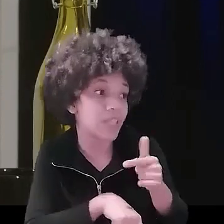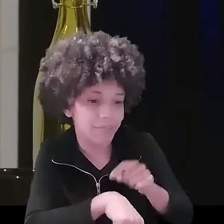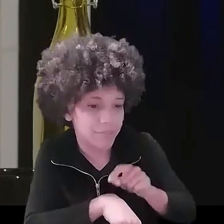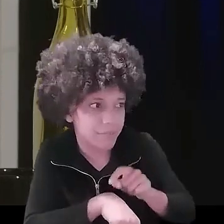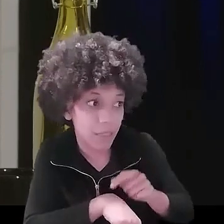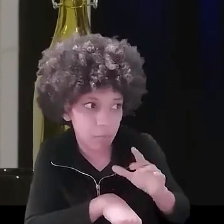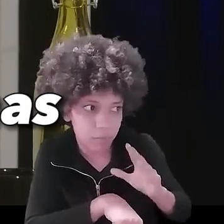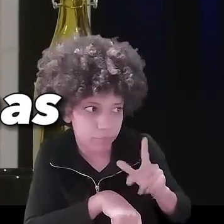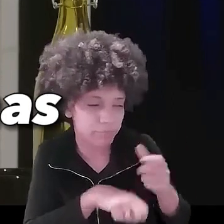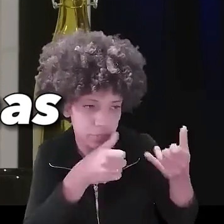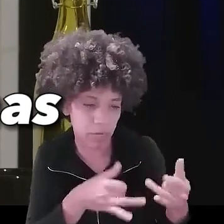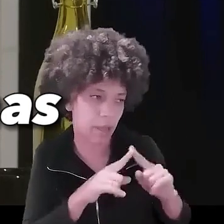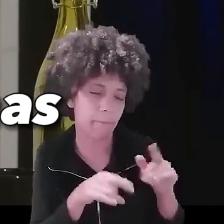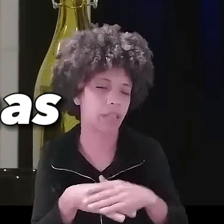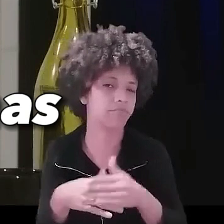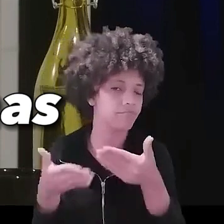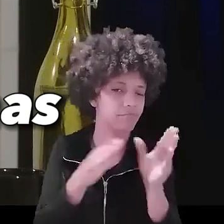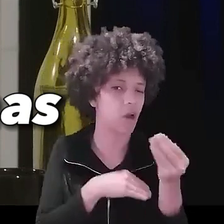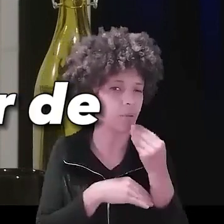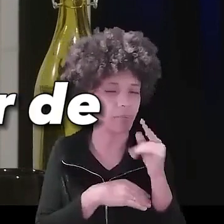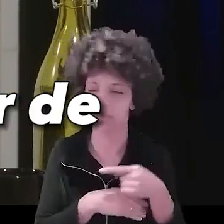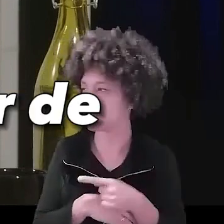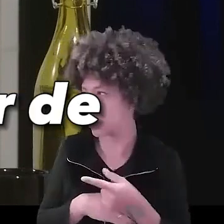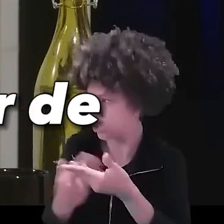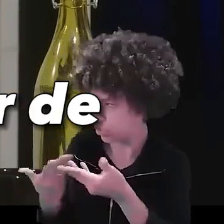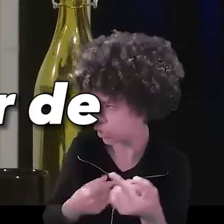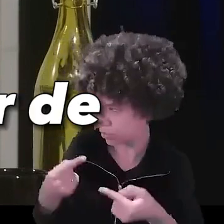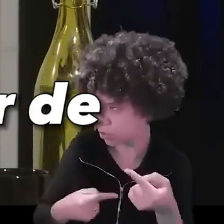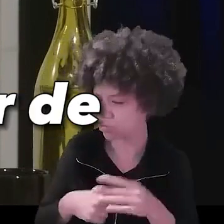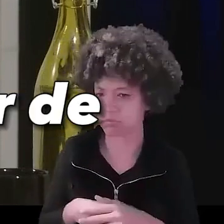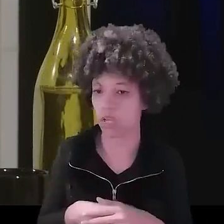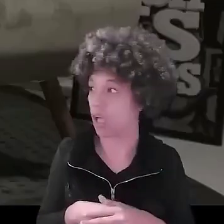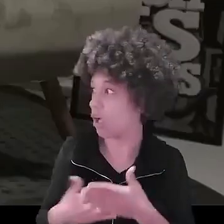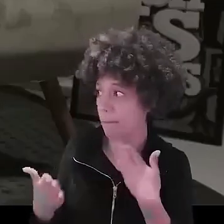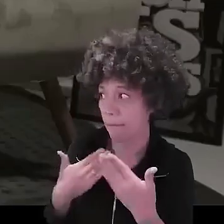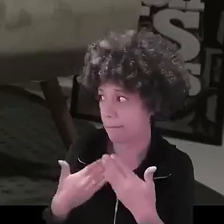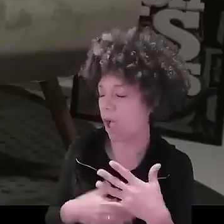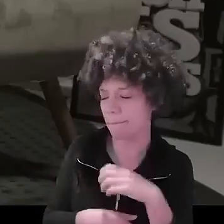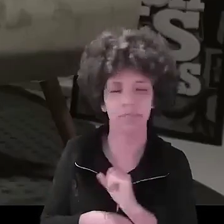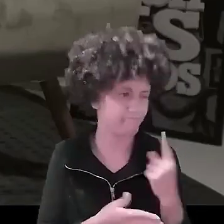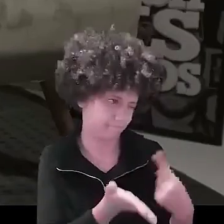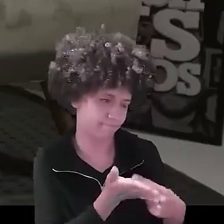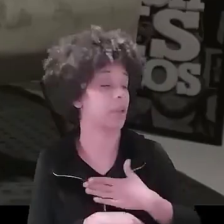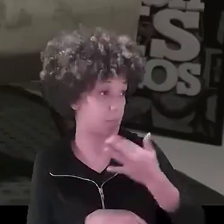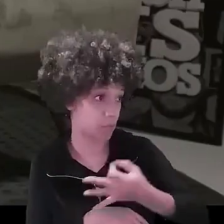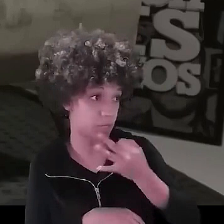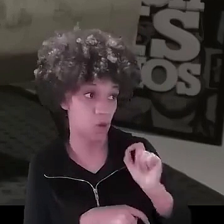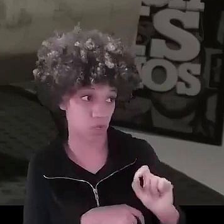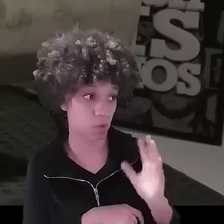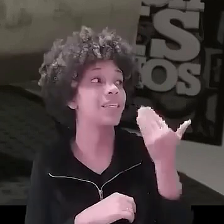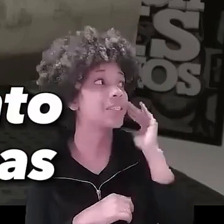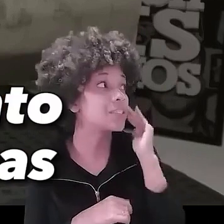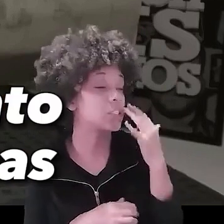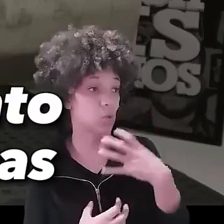teria tempo para explicar toda ela aqui, então talvez eu deixe algumas abas em aberto e depois A a gente gente chama você pode de novo. discutir de novo em outro Cara, momento. adorei, cara. Batei muito papo com Fechou, você. fechou. Na minha